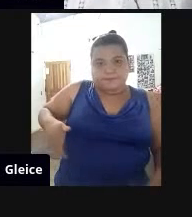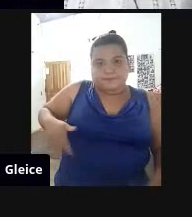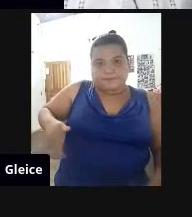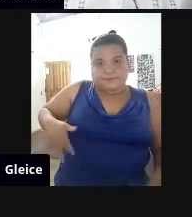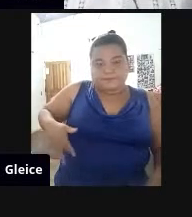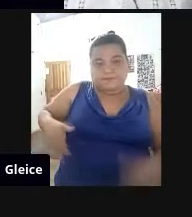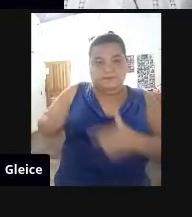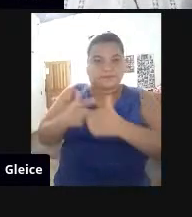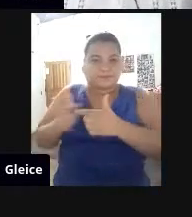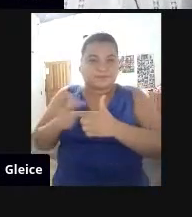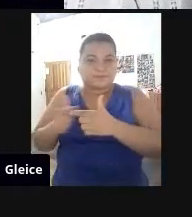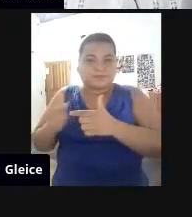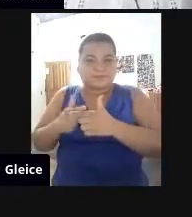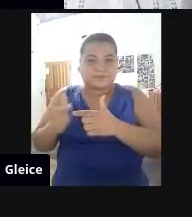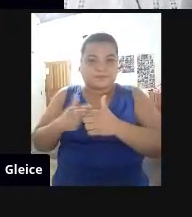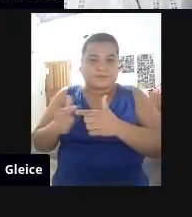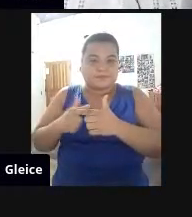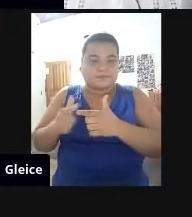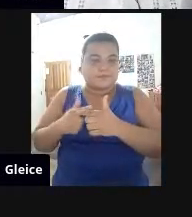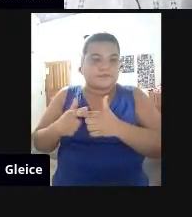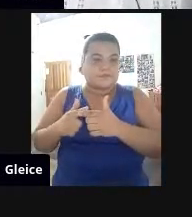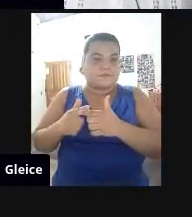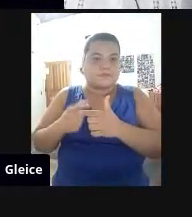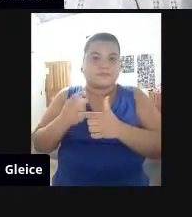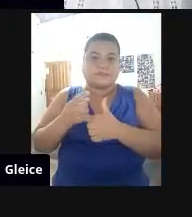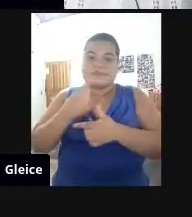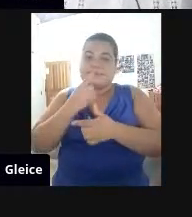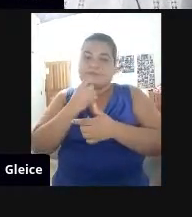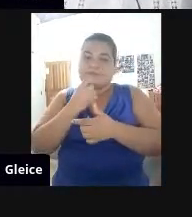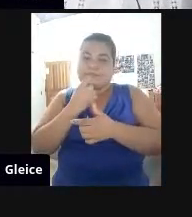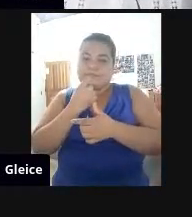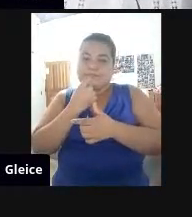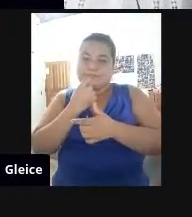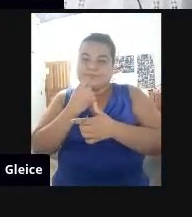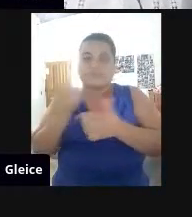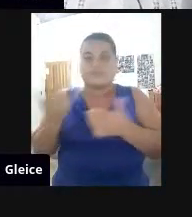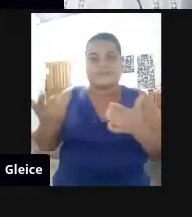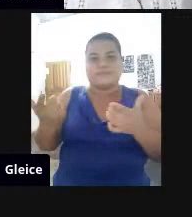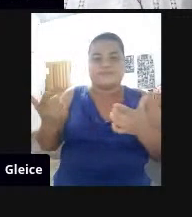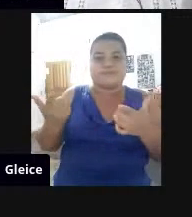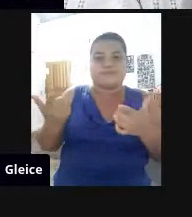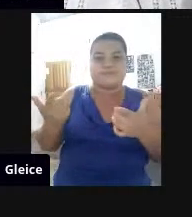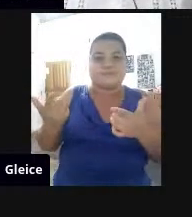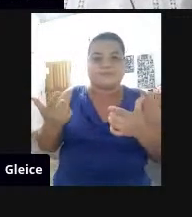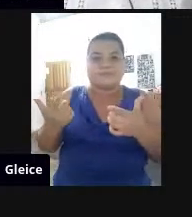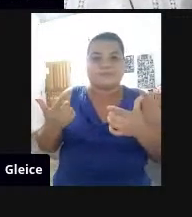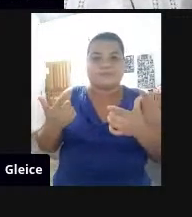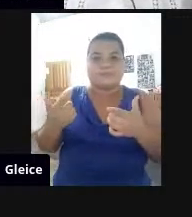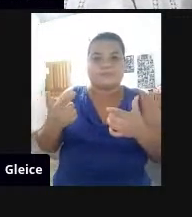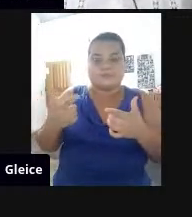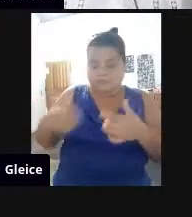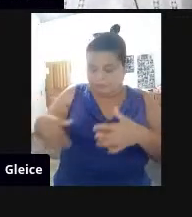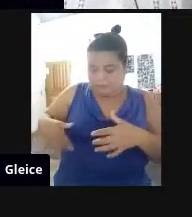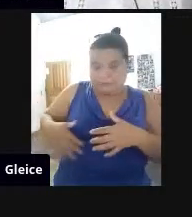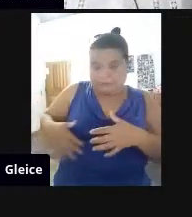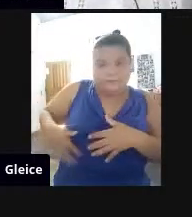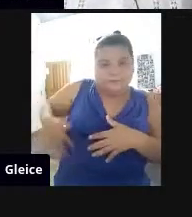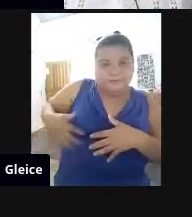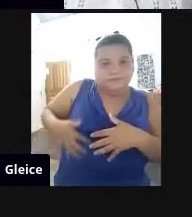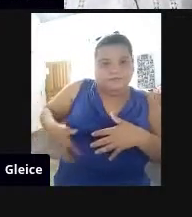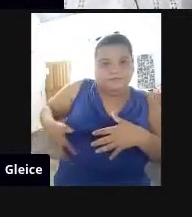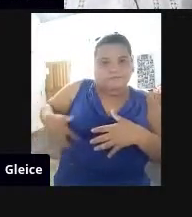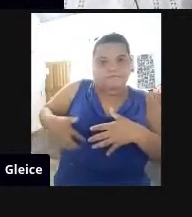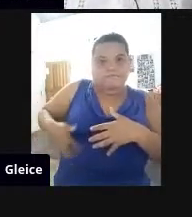maior permeabilidade intestinal, e um tecido inflamado, onde várias